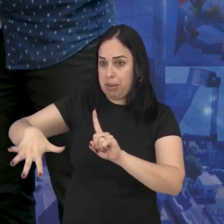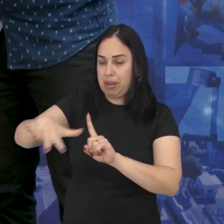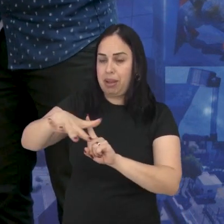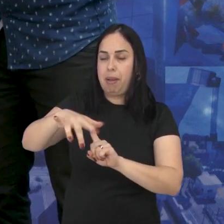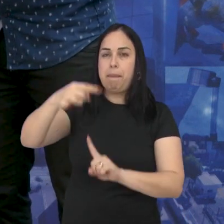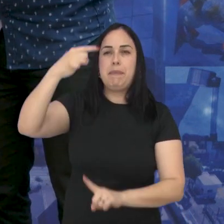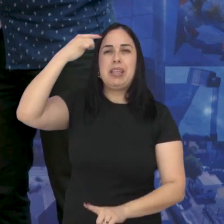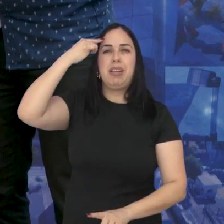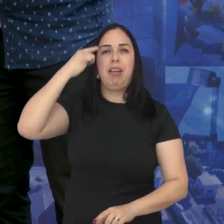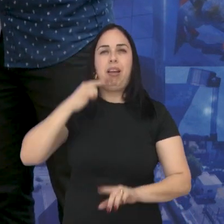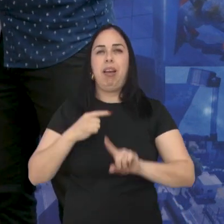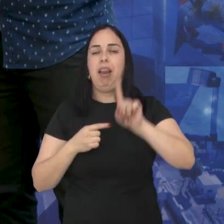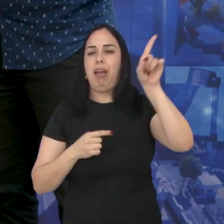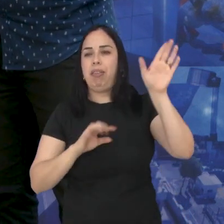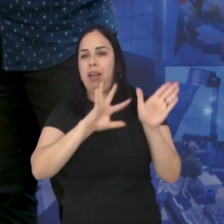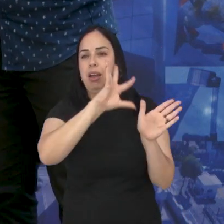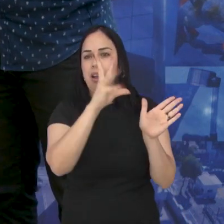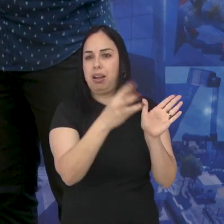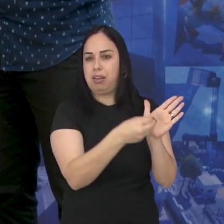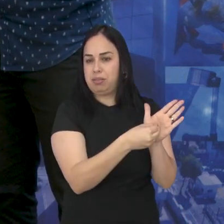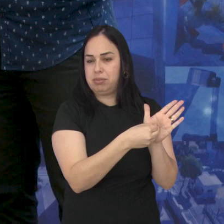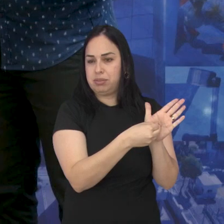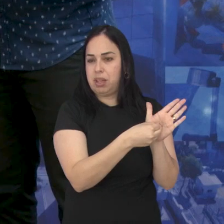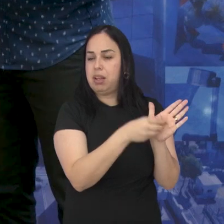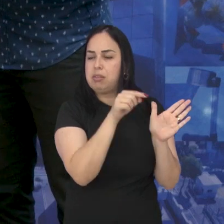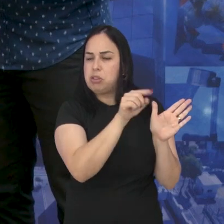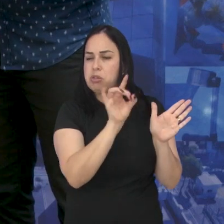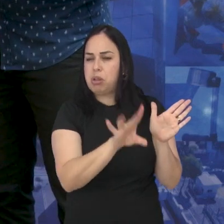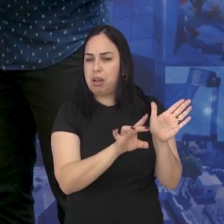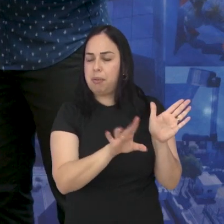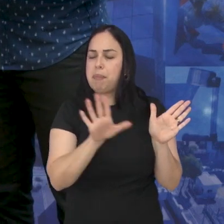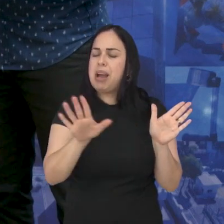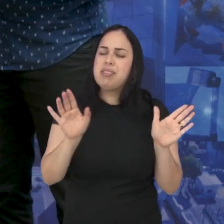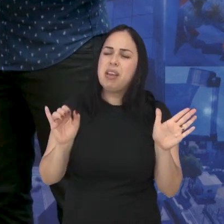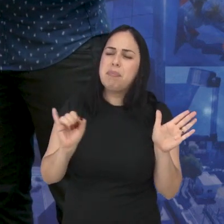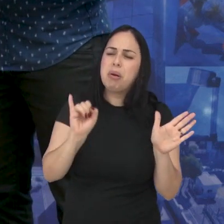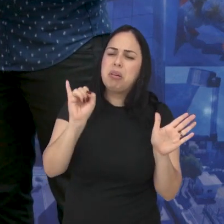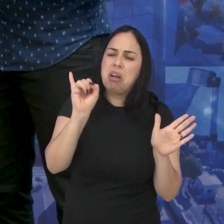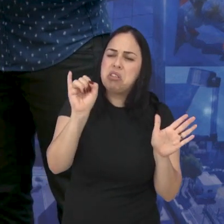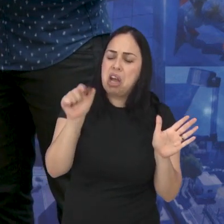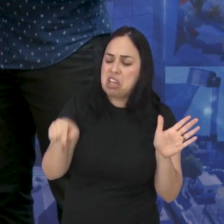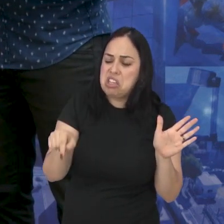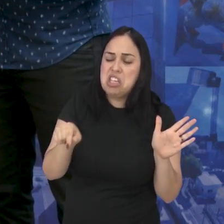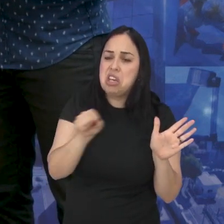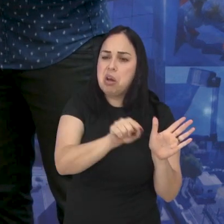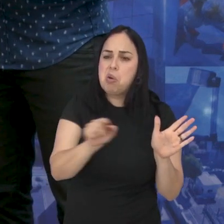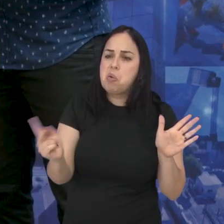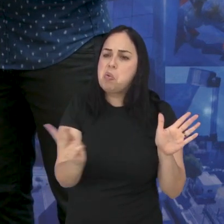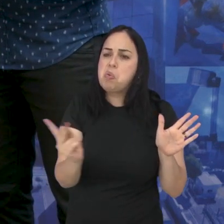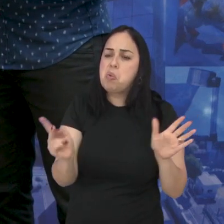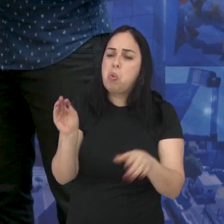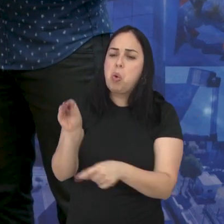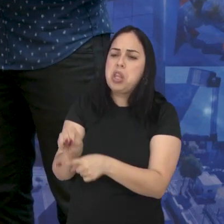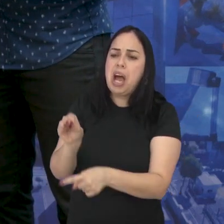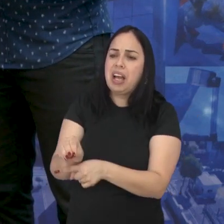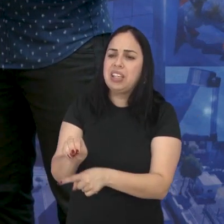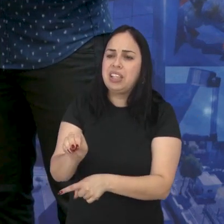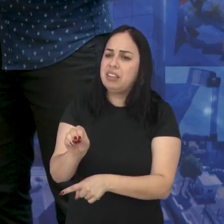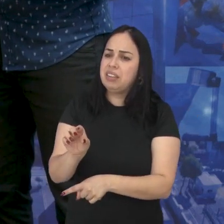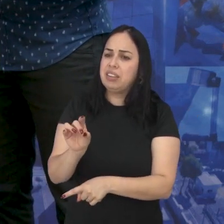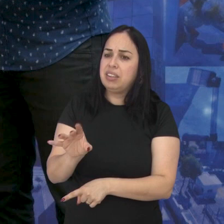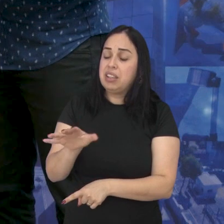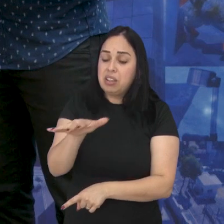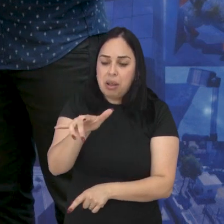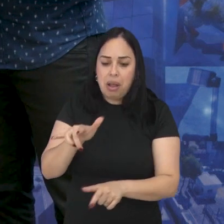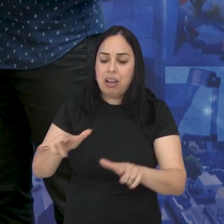ambiente? Muita gente pensa lá na floresta amazônica. Mas qual que é a importância da gente também ter, né, o cuidado com essas áreas